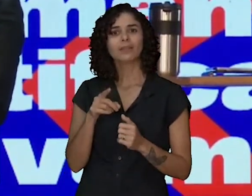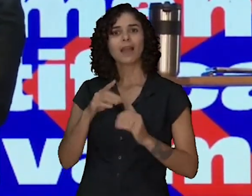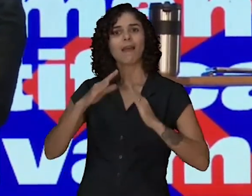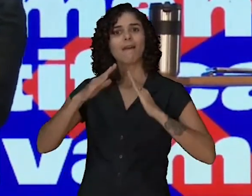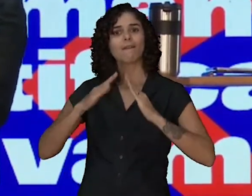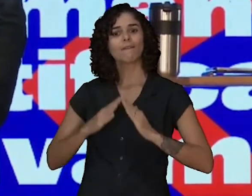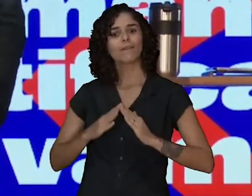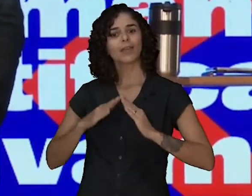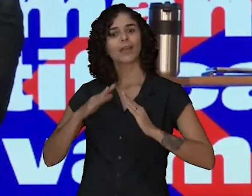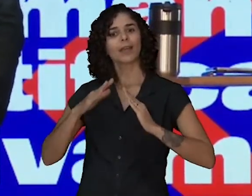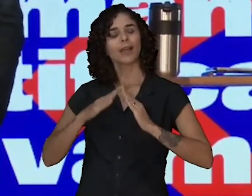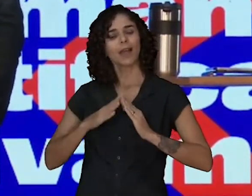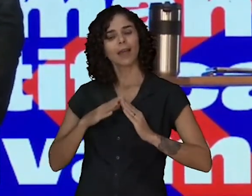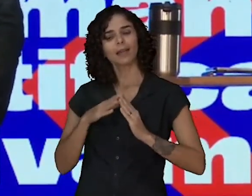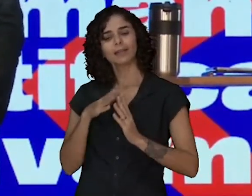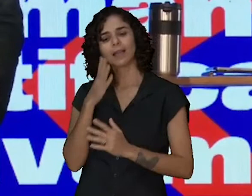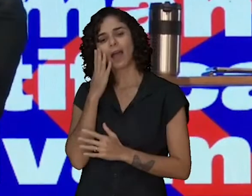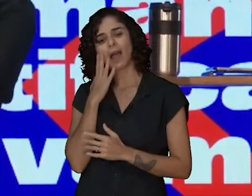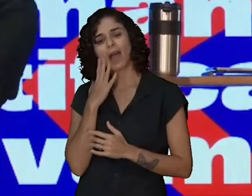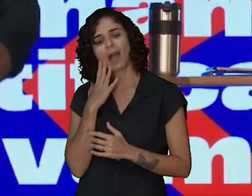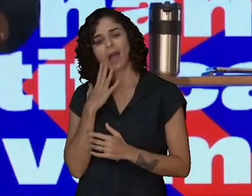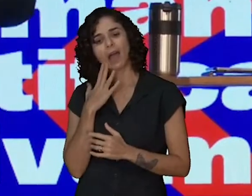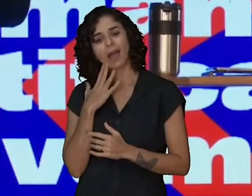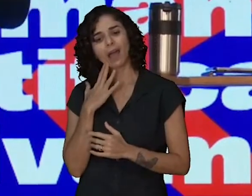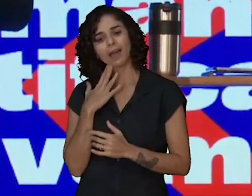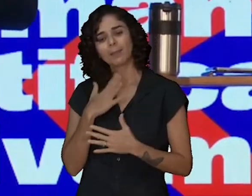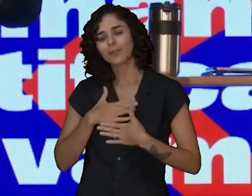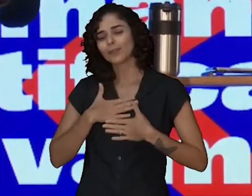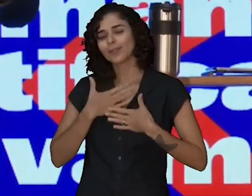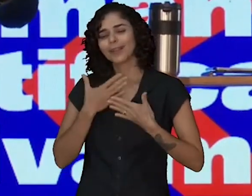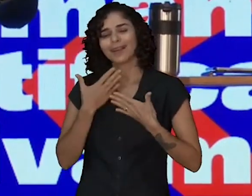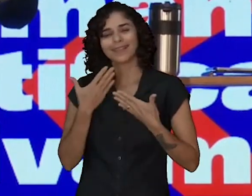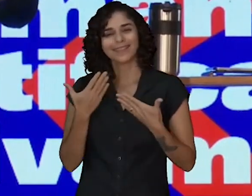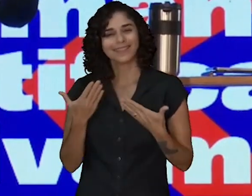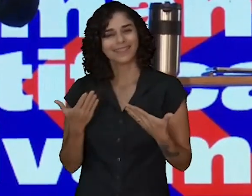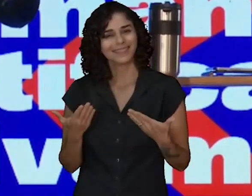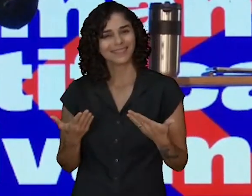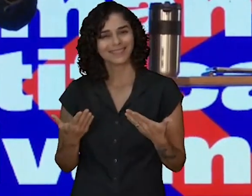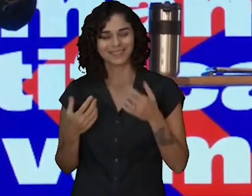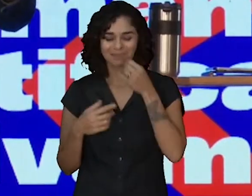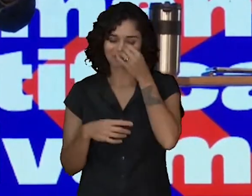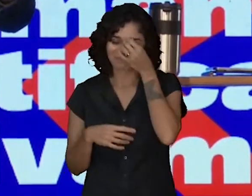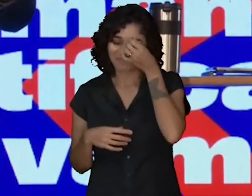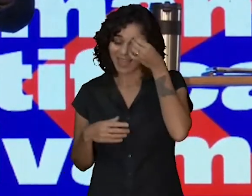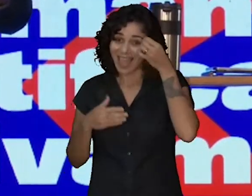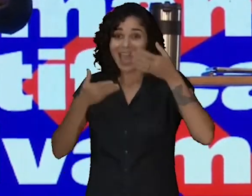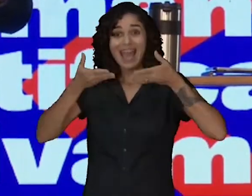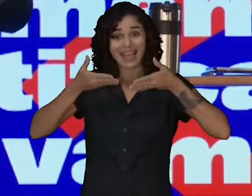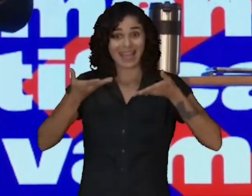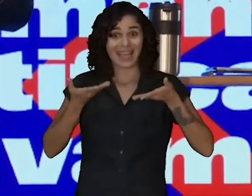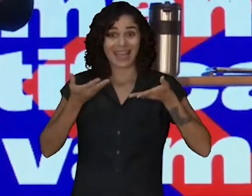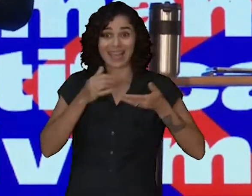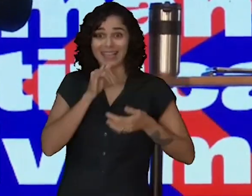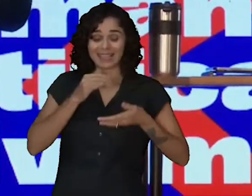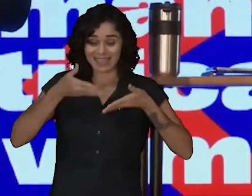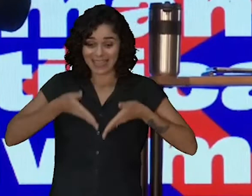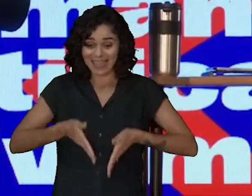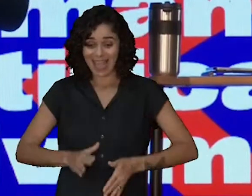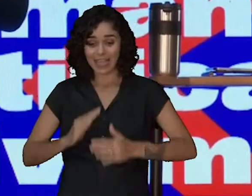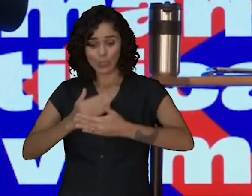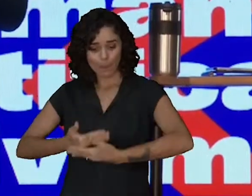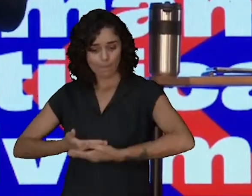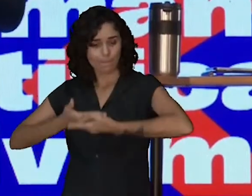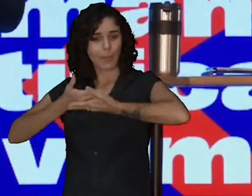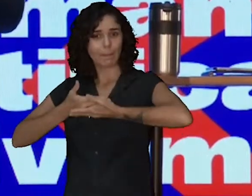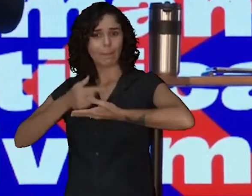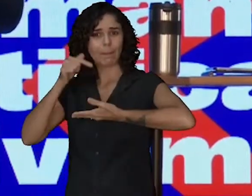Quantos já tiveram filhos aqui? Nasce aquele serzinho com cara de